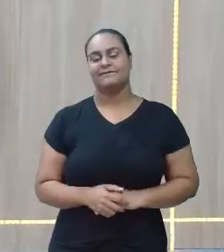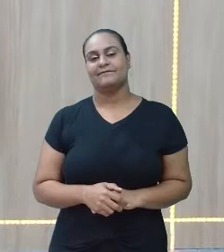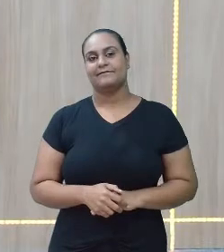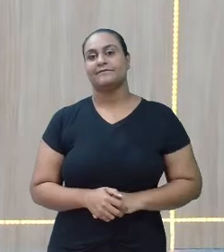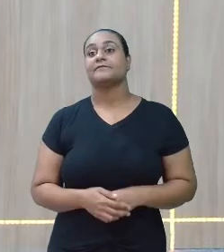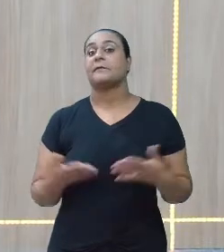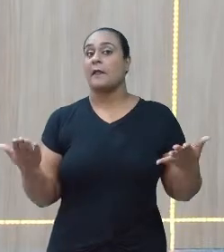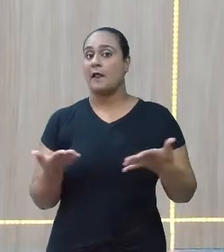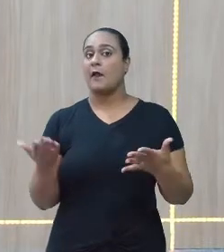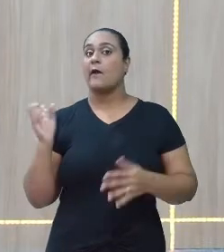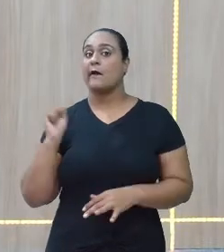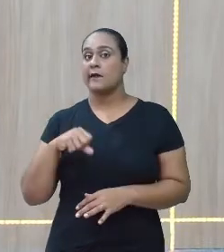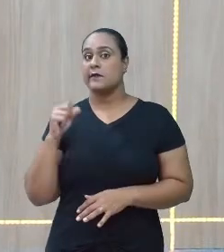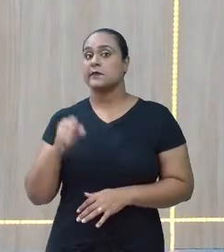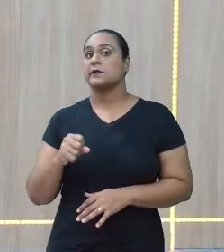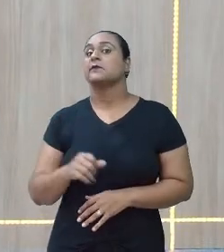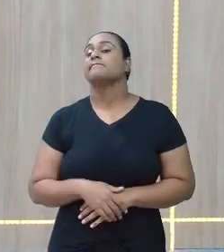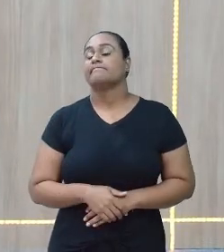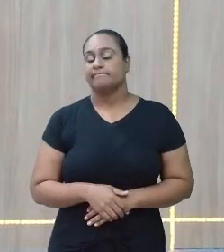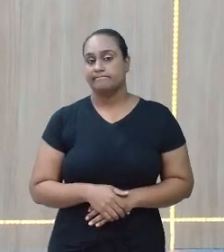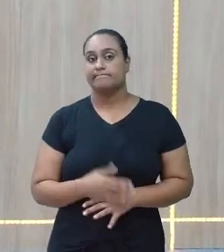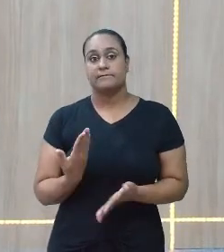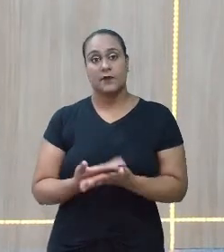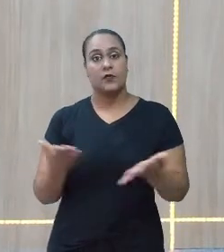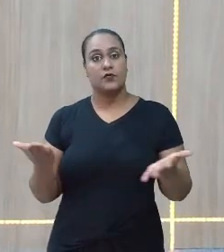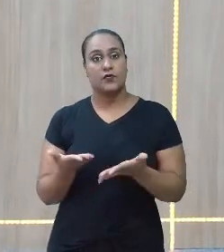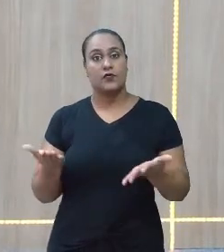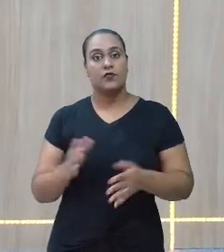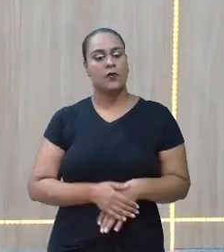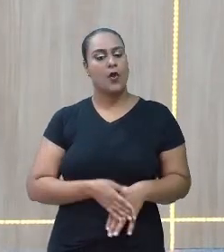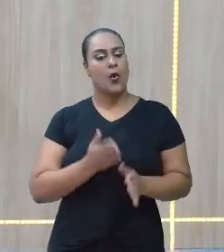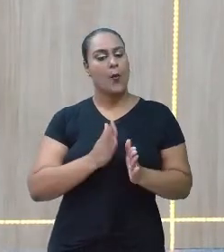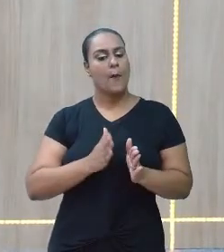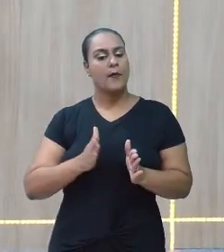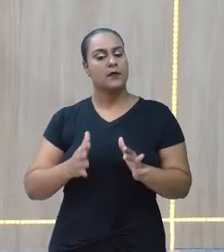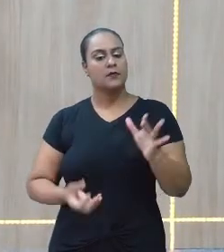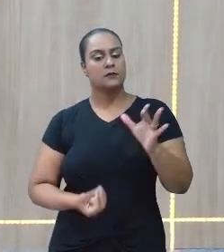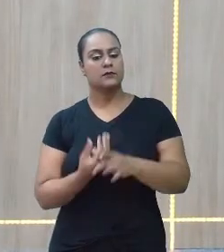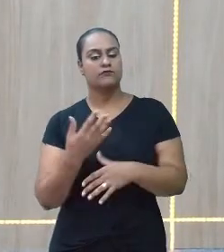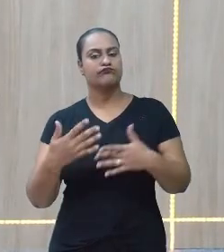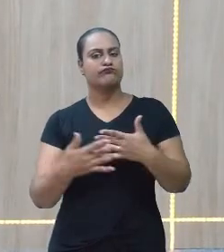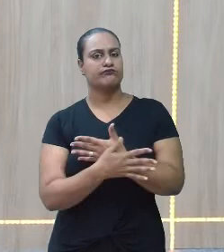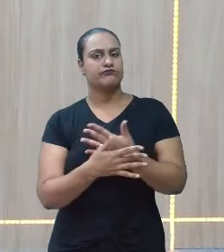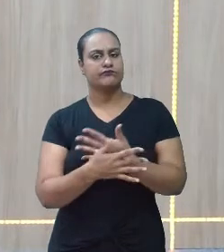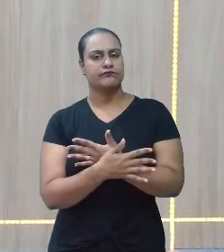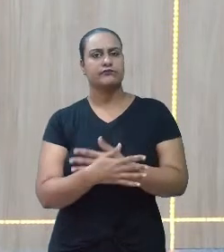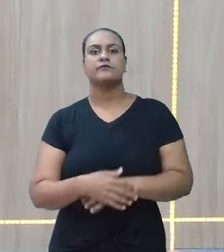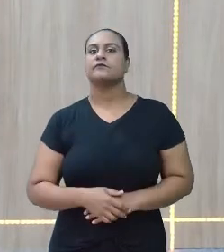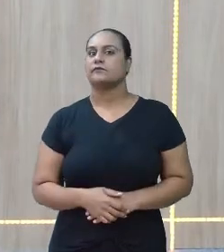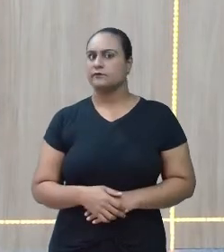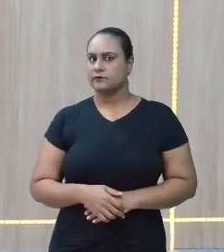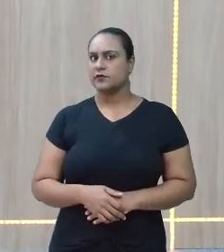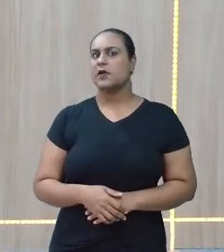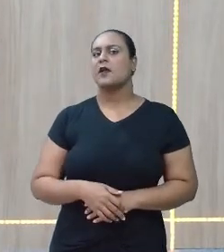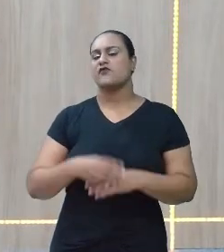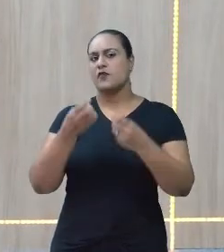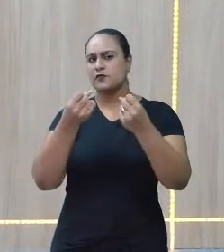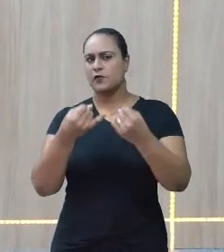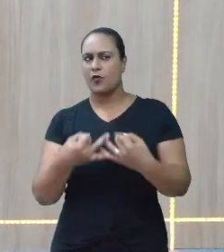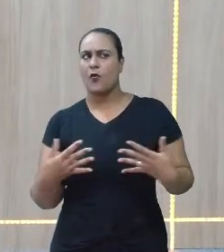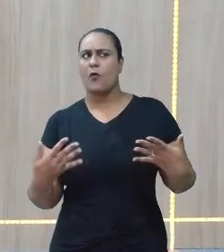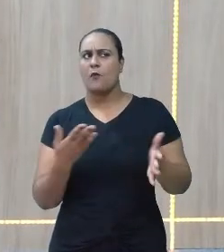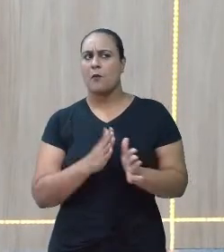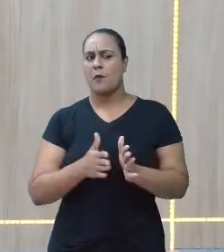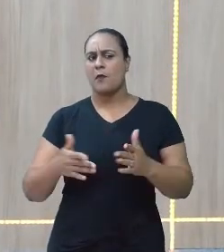Agora sim, vamos embora para a nossa queridíssima aula de hoje, que é o processo de urbanização. A gente já falou aqui sobre urbanização lá atrás, se